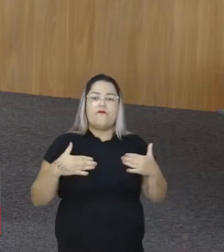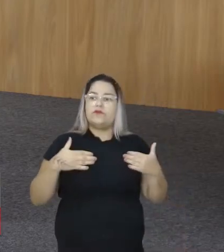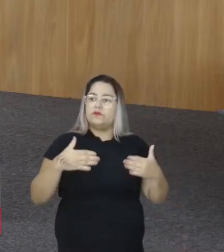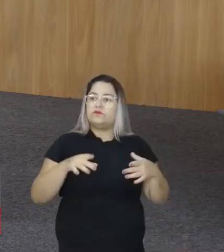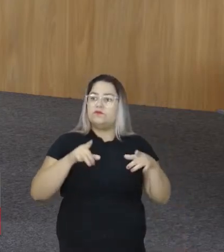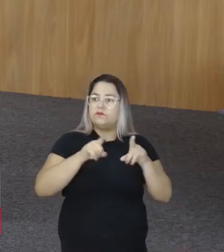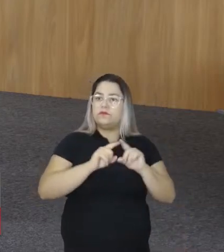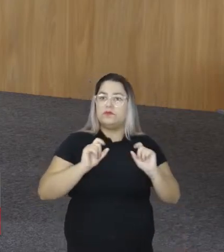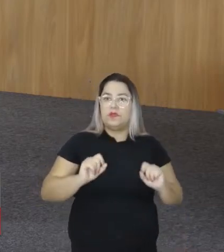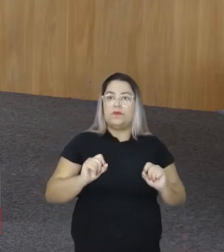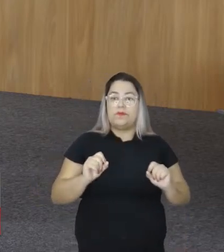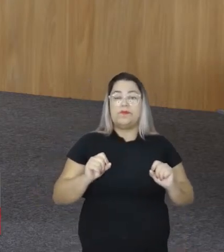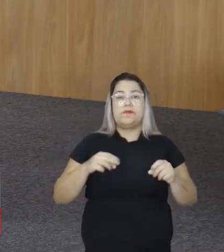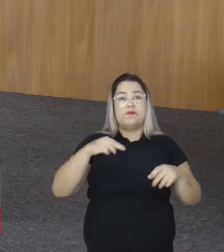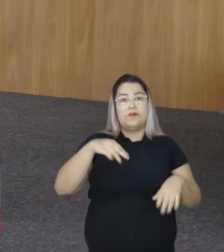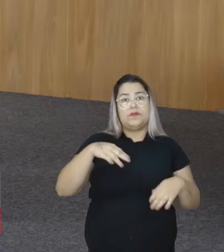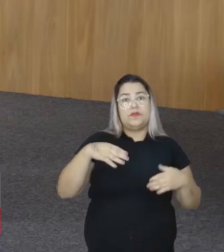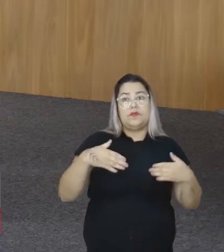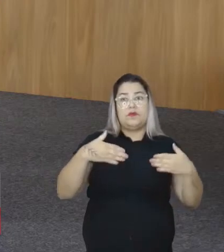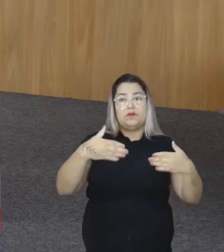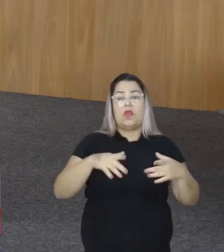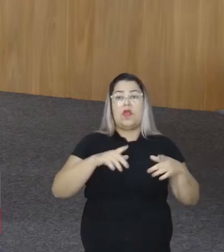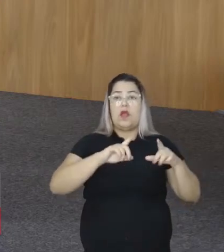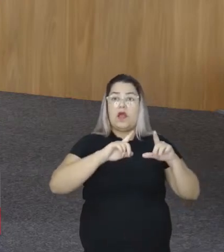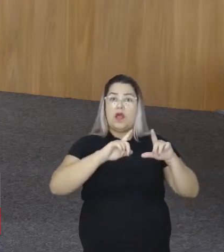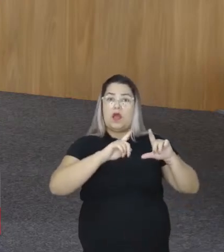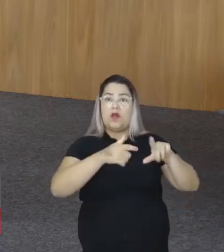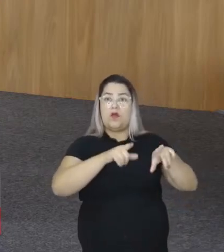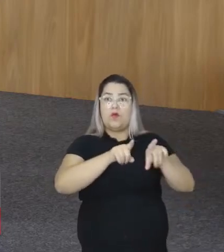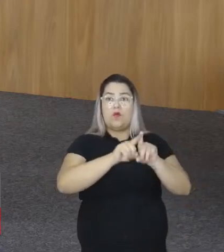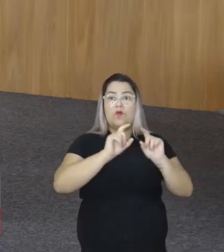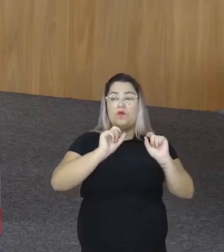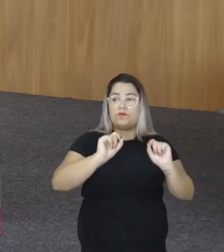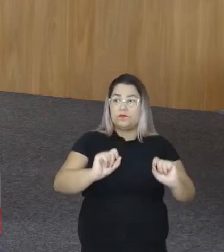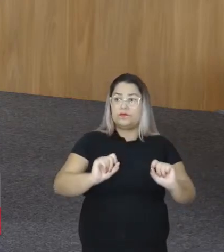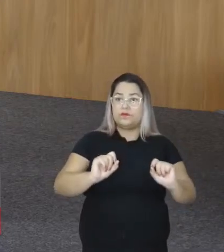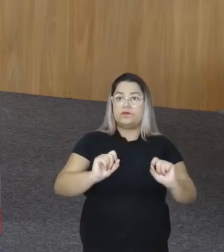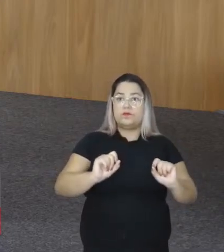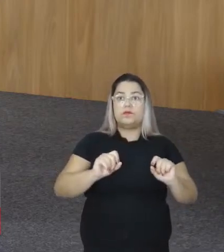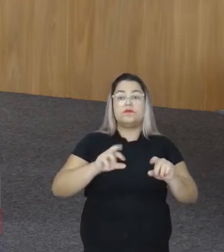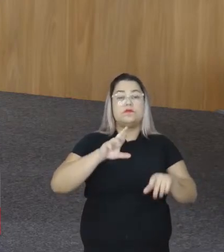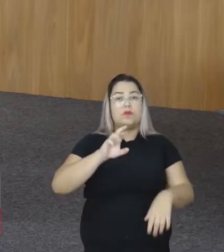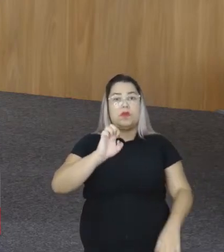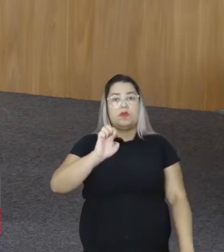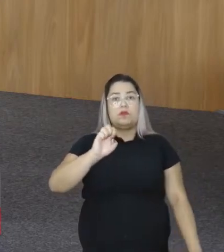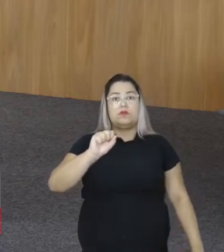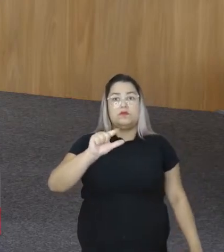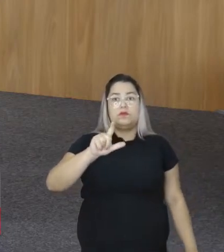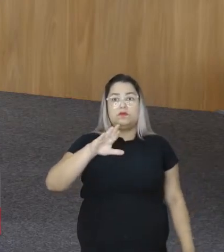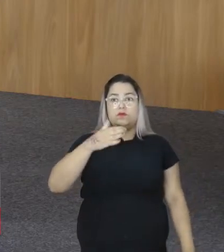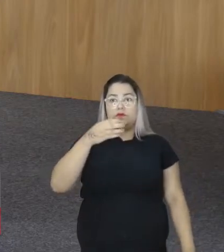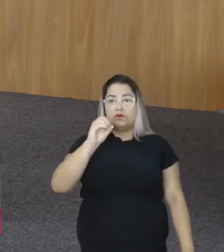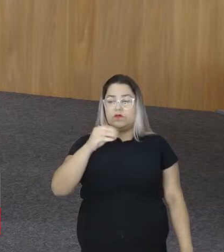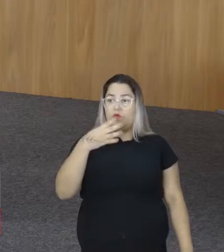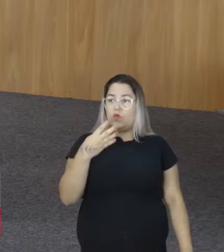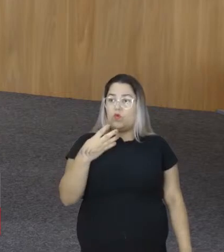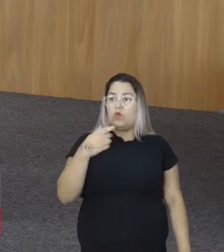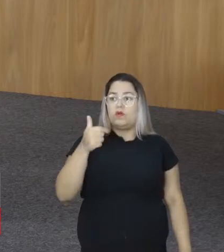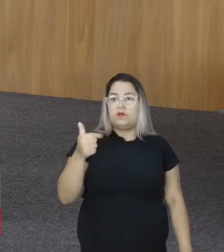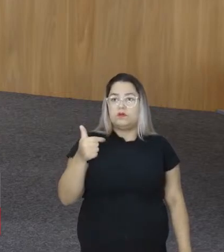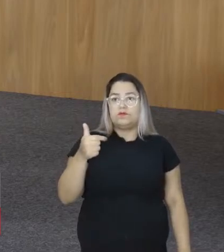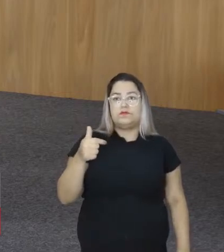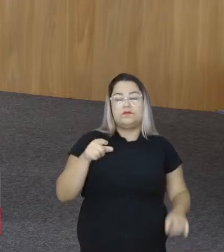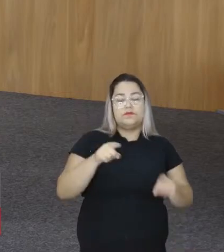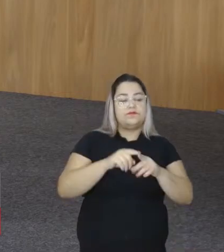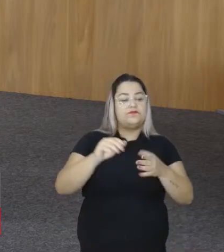da Gestão e Inovação, cobrando o fim, a revogação da resolução 42 da SESC,